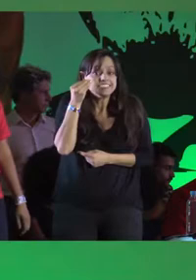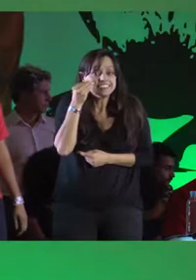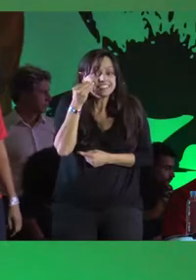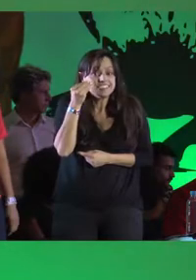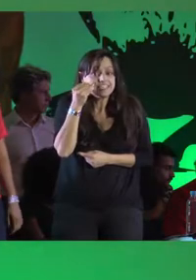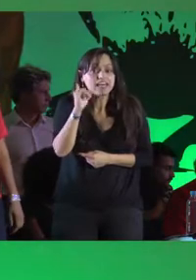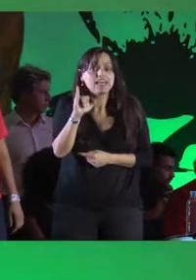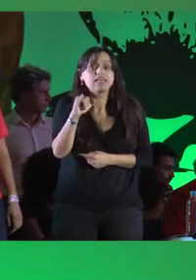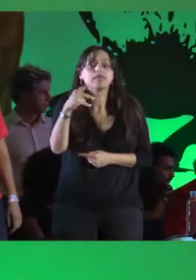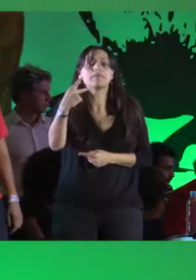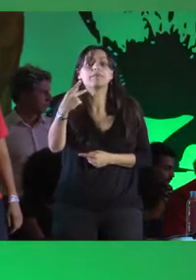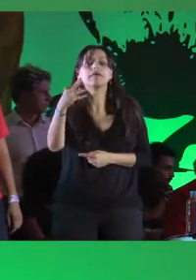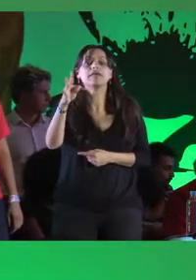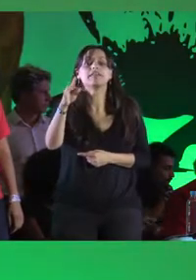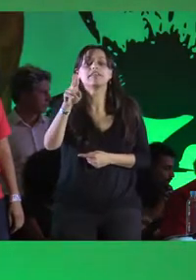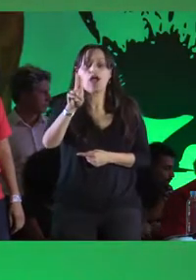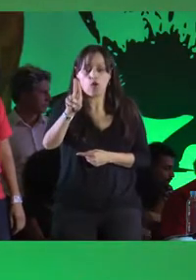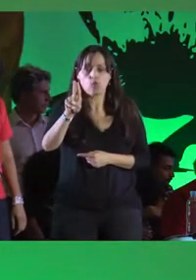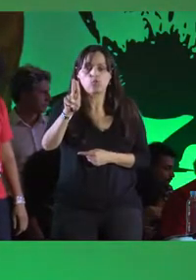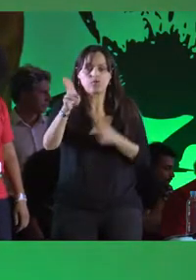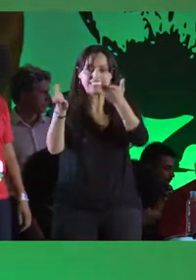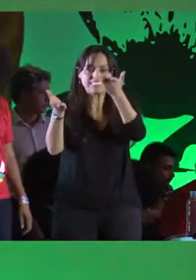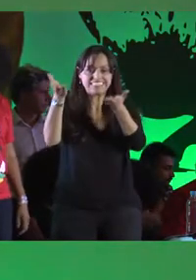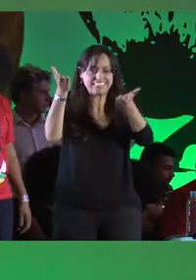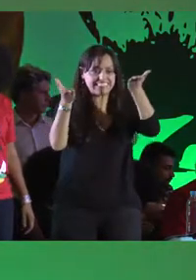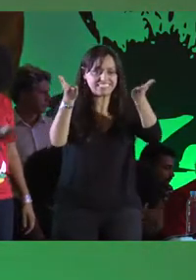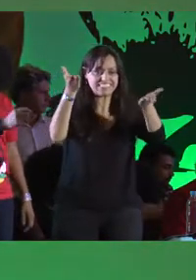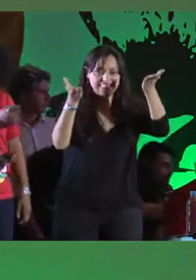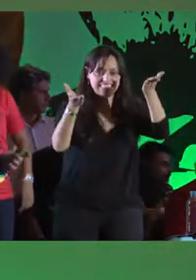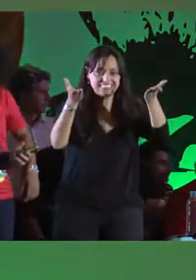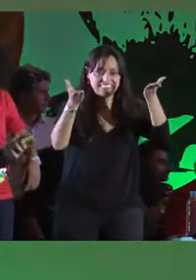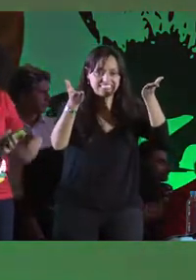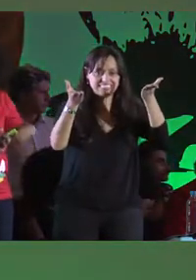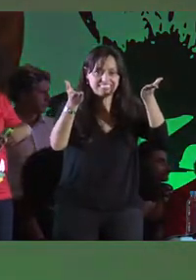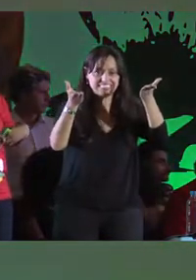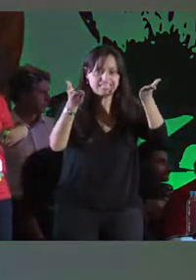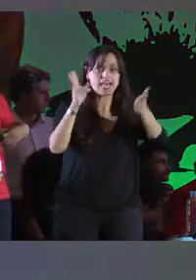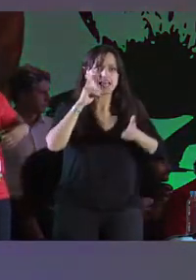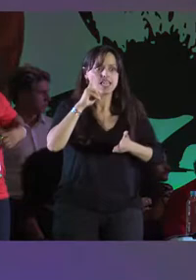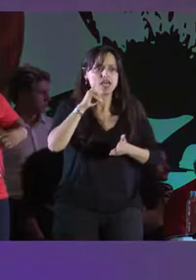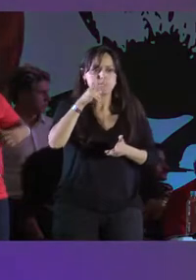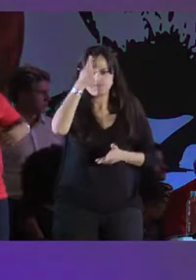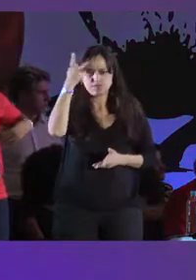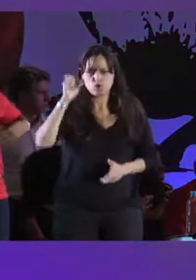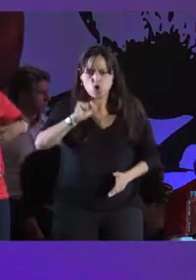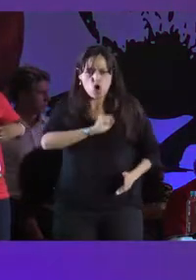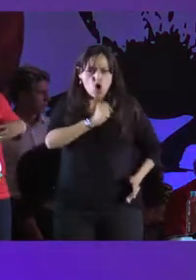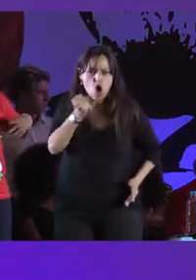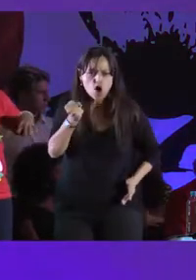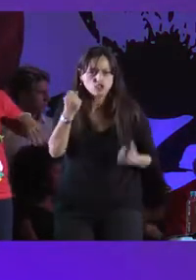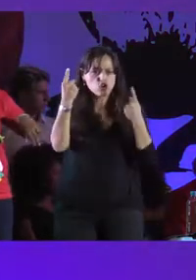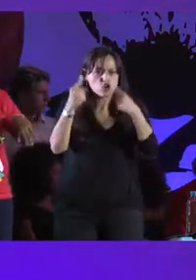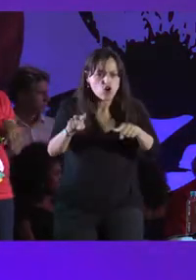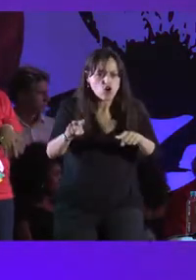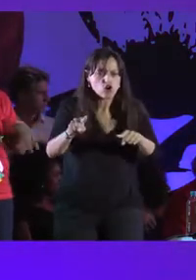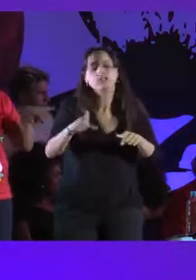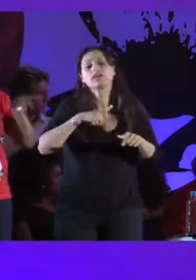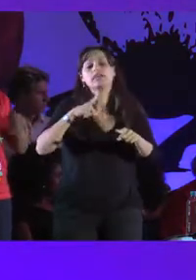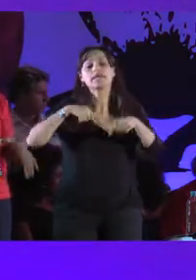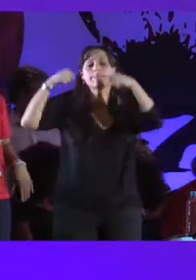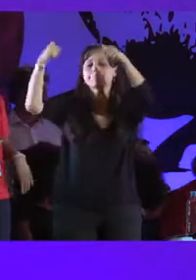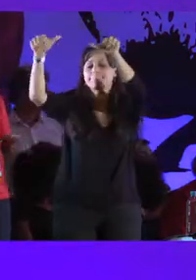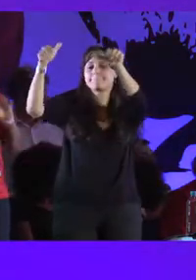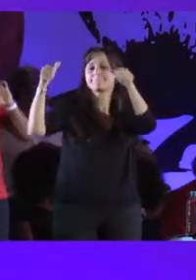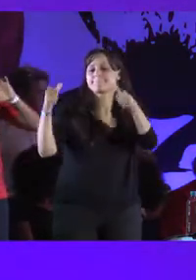o IPTU progressista aqui nessa cidade. Eu lembro do ódio. Eu lembro das placas colocadas